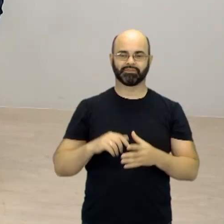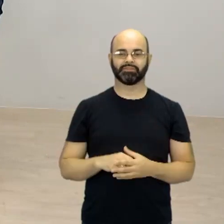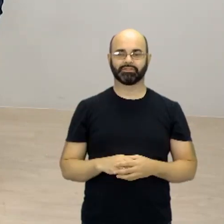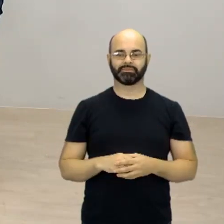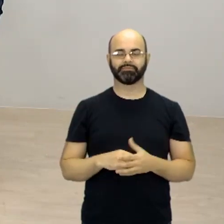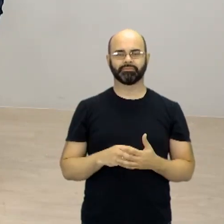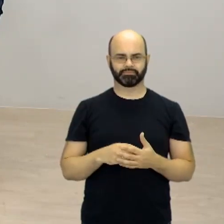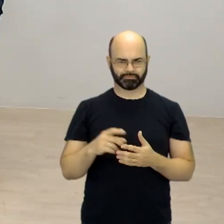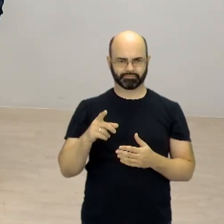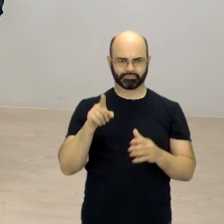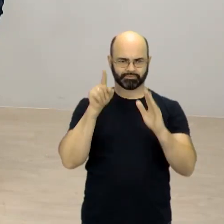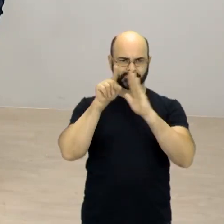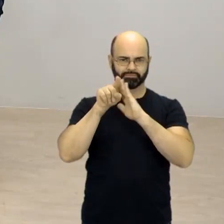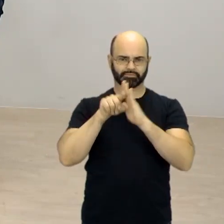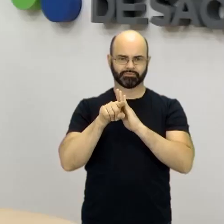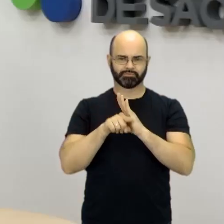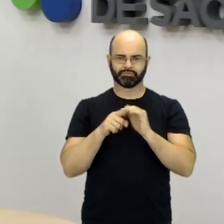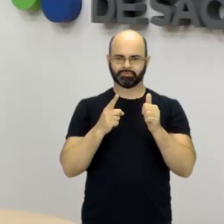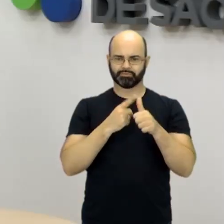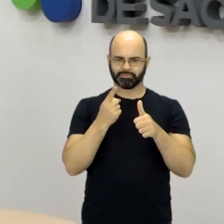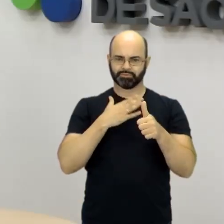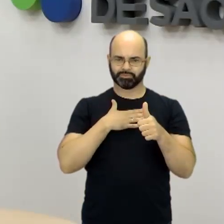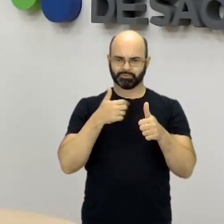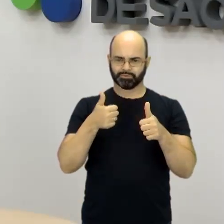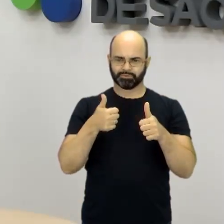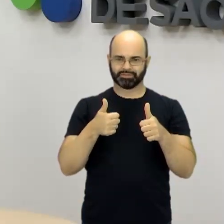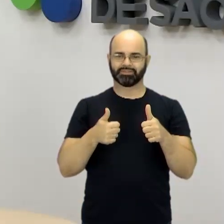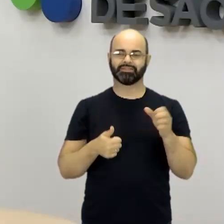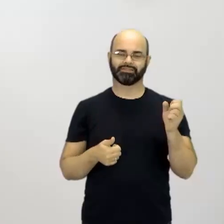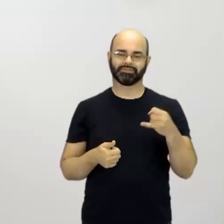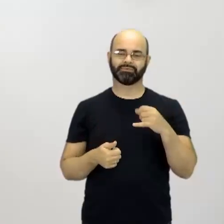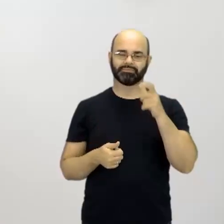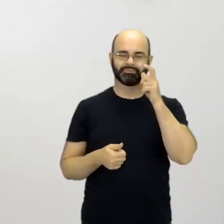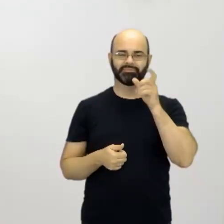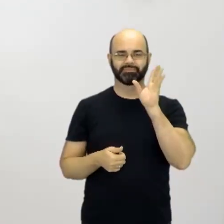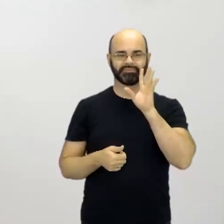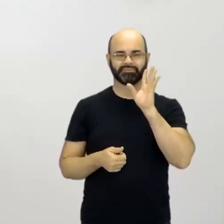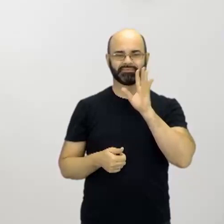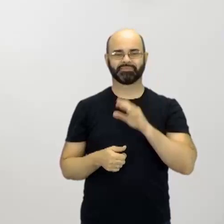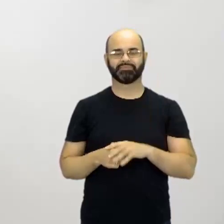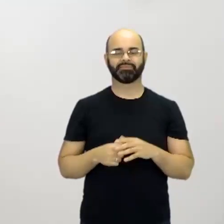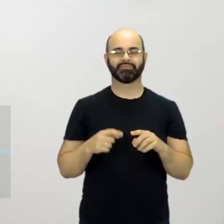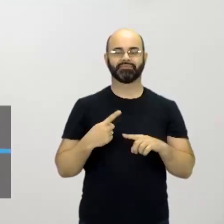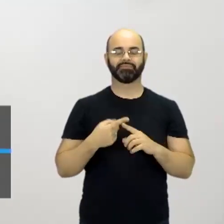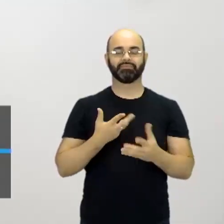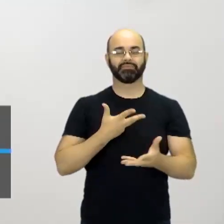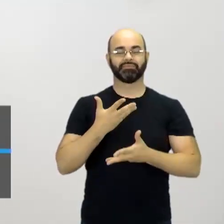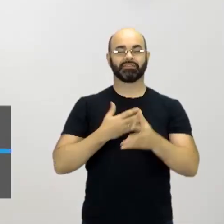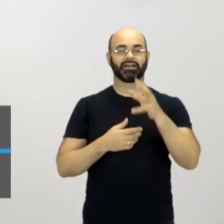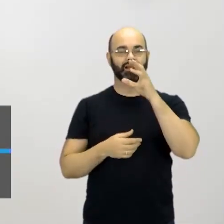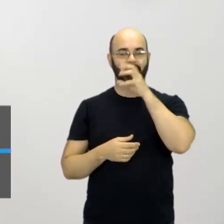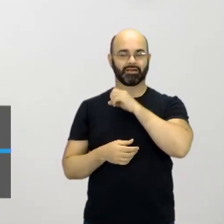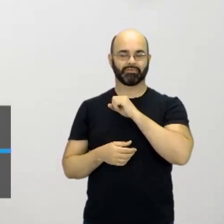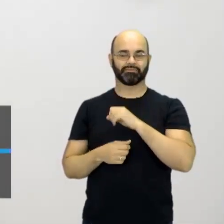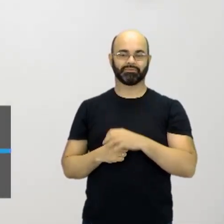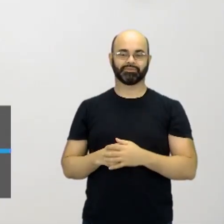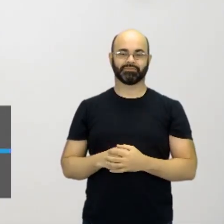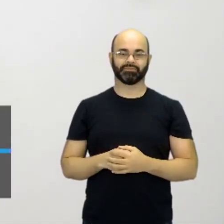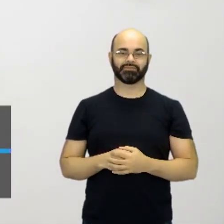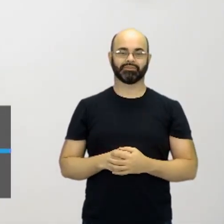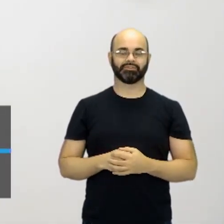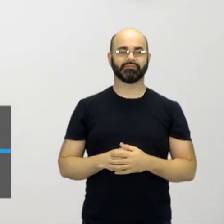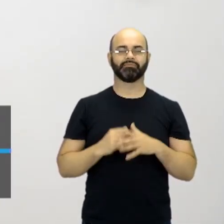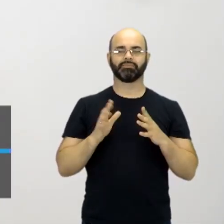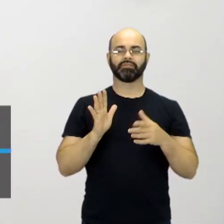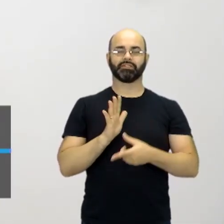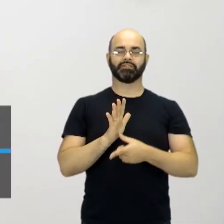Você gostou da enquete Professor muito boas que legal né porque a gente tem um negócio assim interativo e rápido e rápido do que